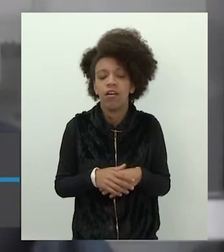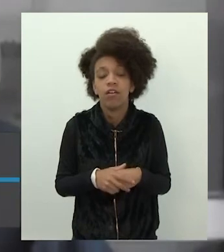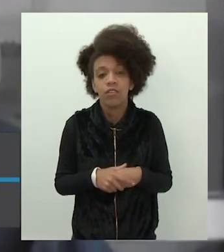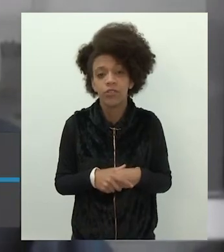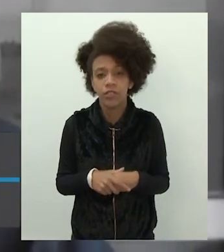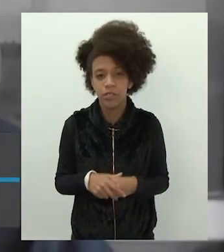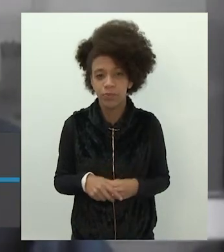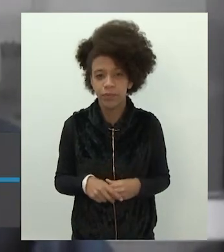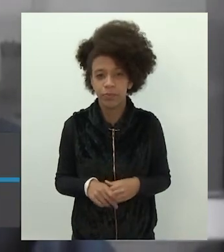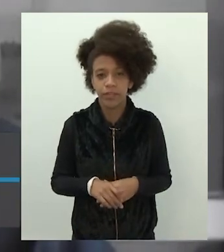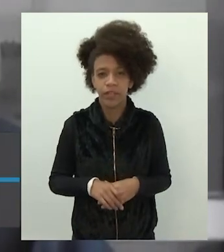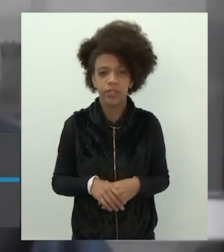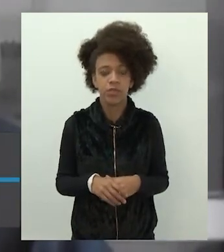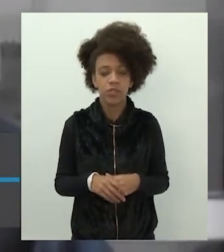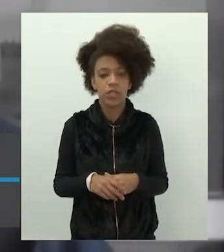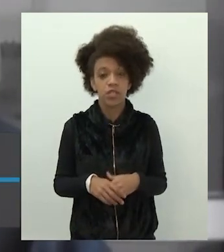também.